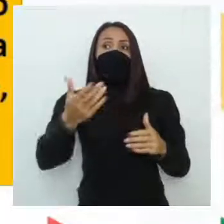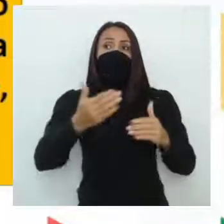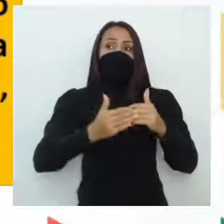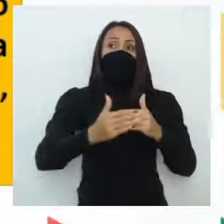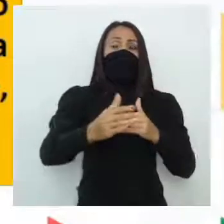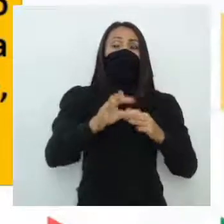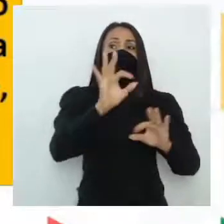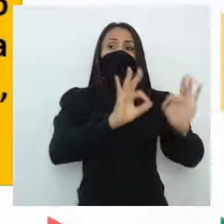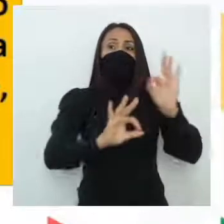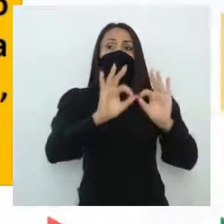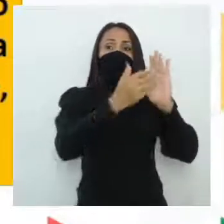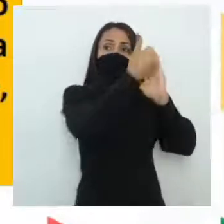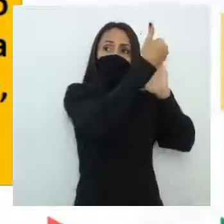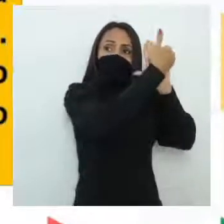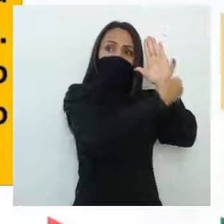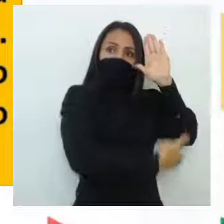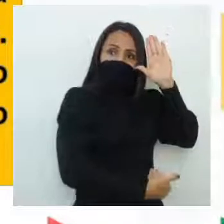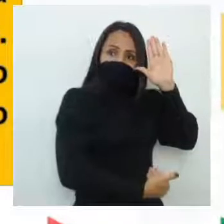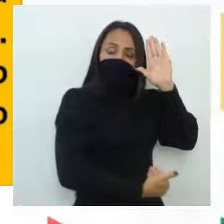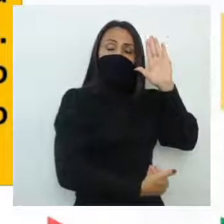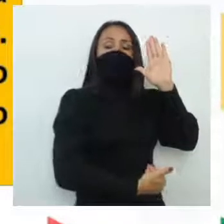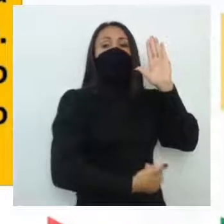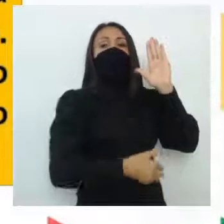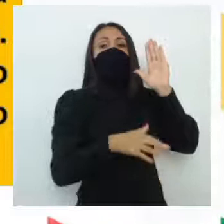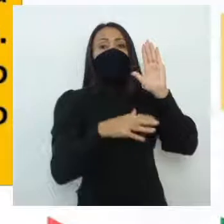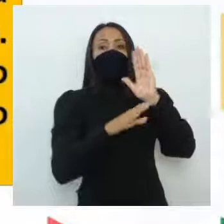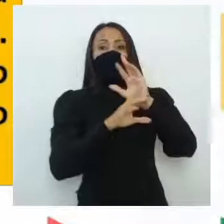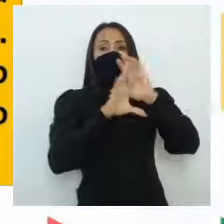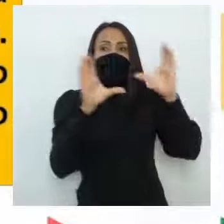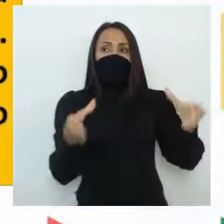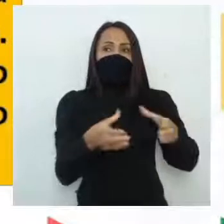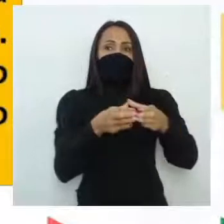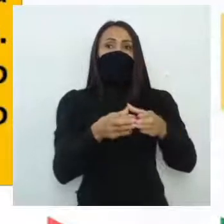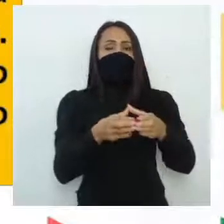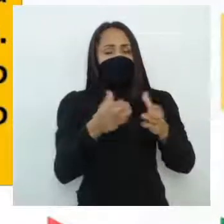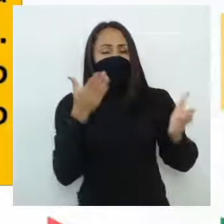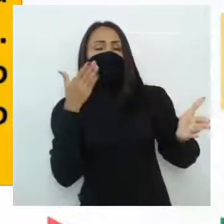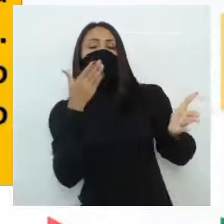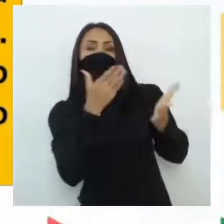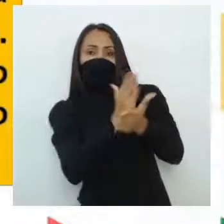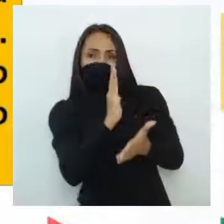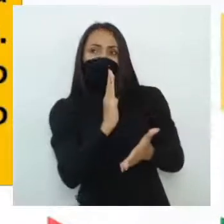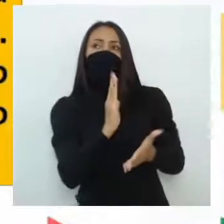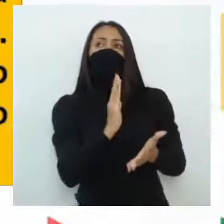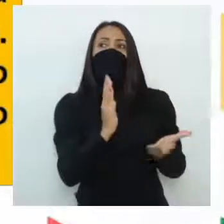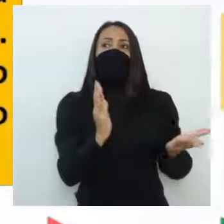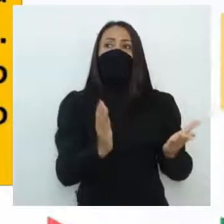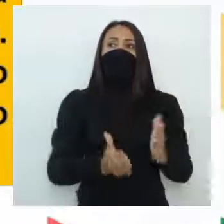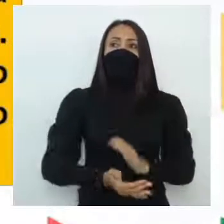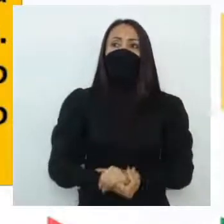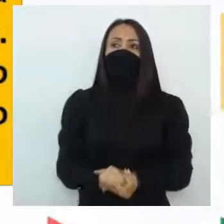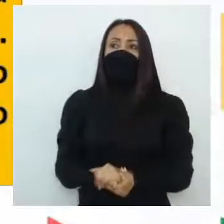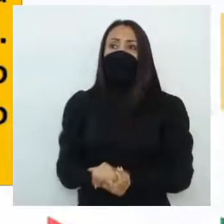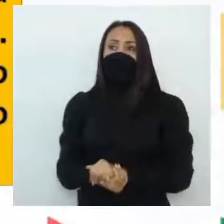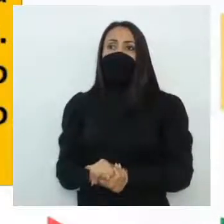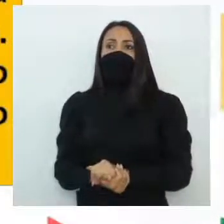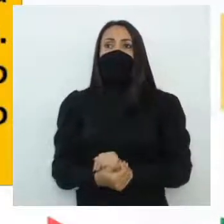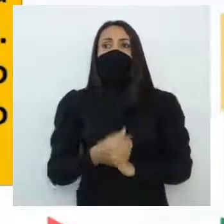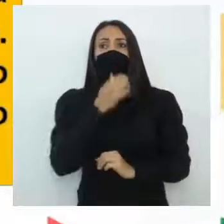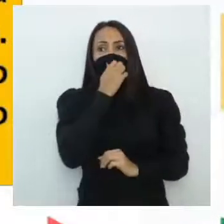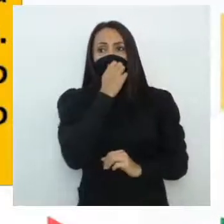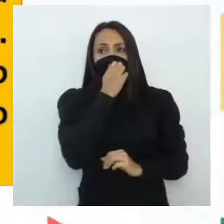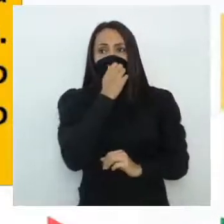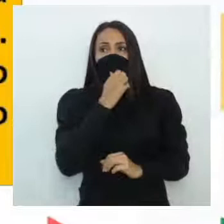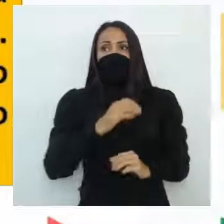os documentos da sua congregação e foi aprovada. Veja só, a congregação de Madre Teresa foi aprovada pela